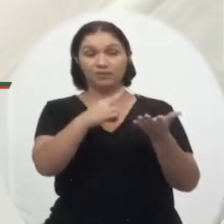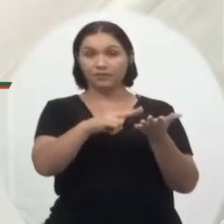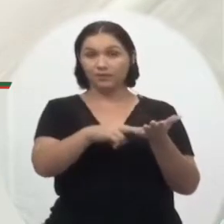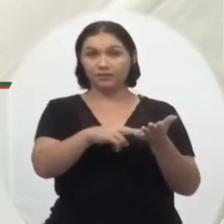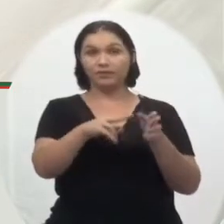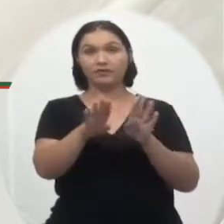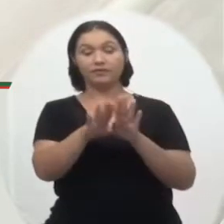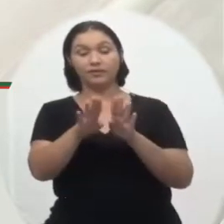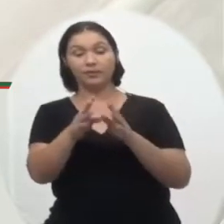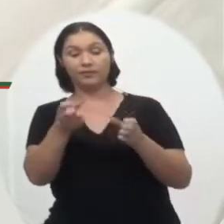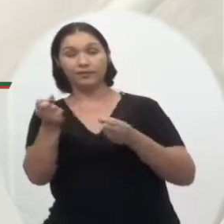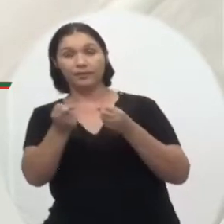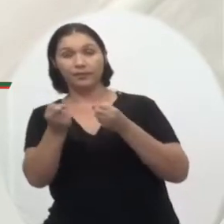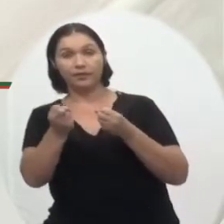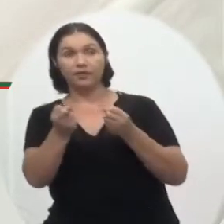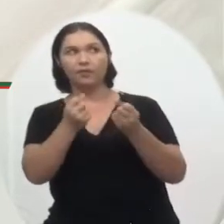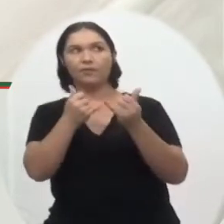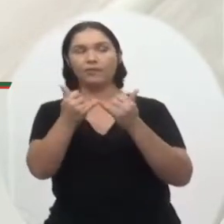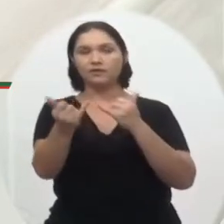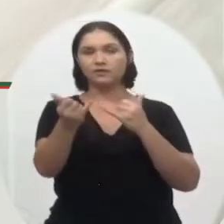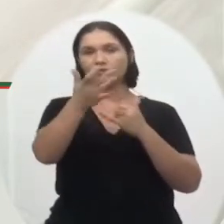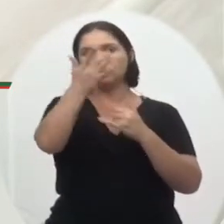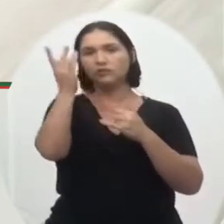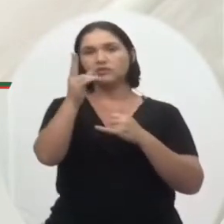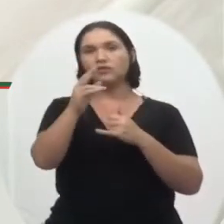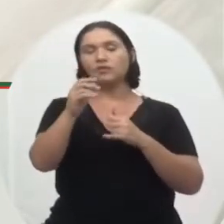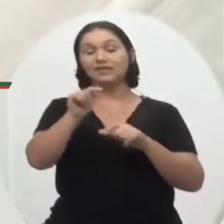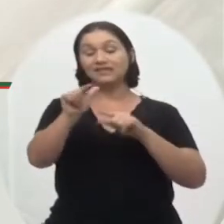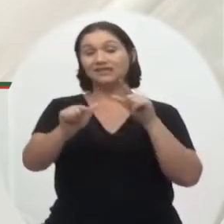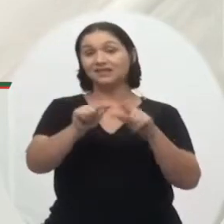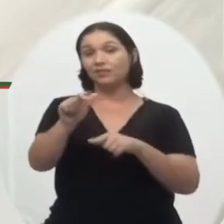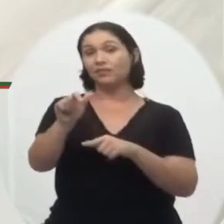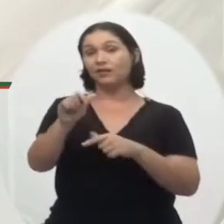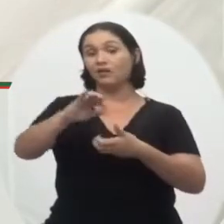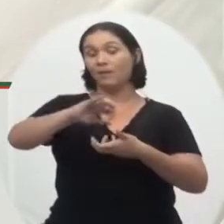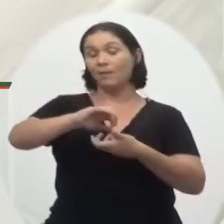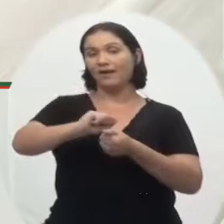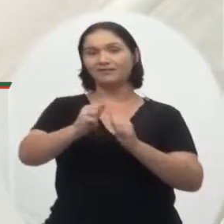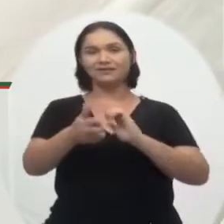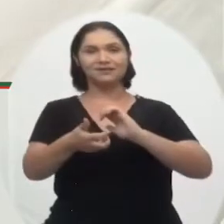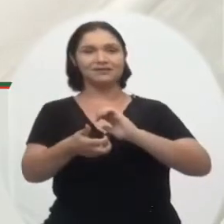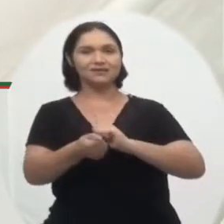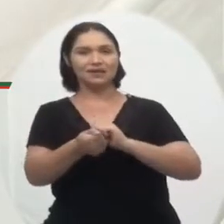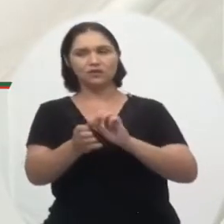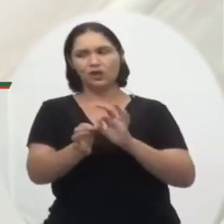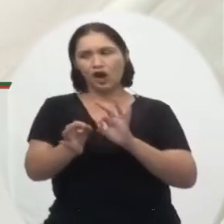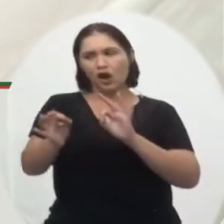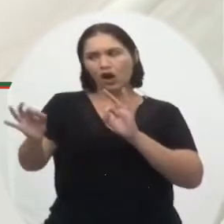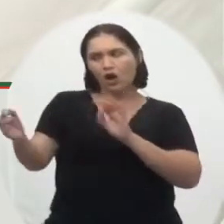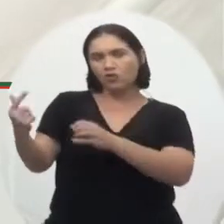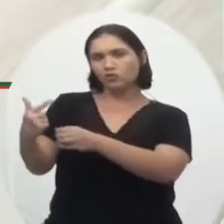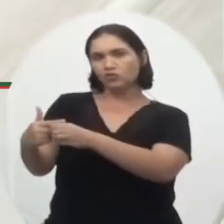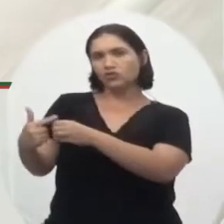principalmente aquelas que lidam com artesanato, é um exemplo que eu uso, que se não tiver isso lá próximo, às